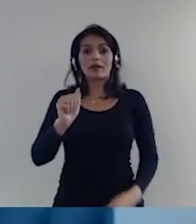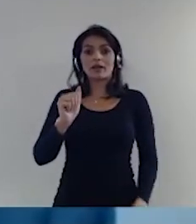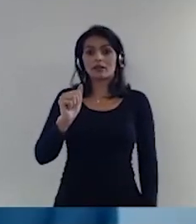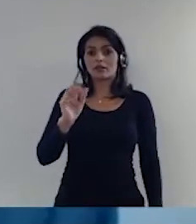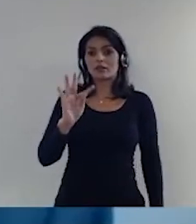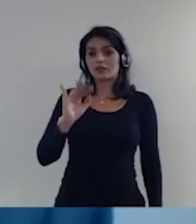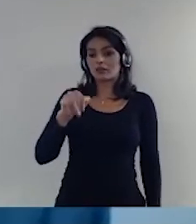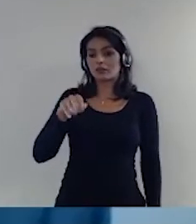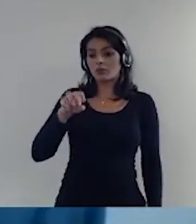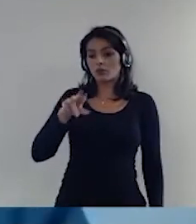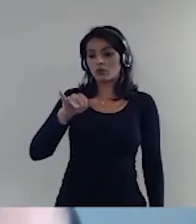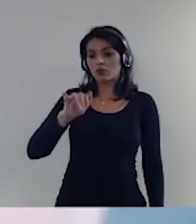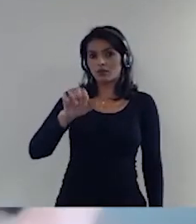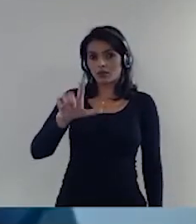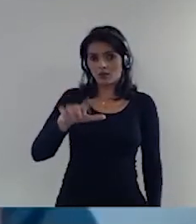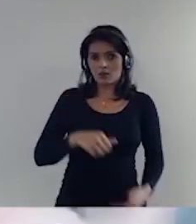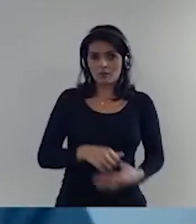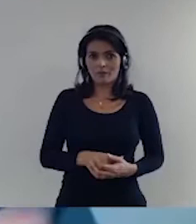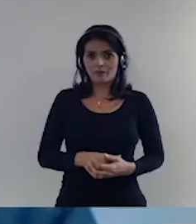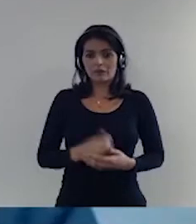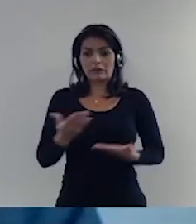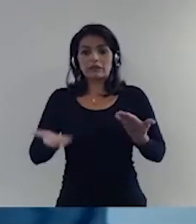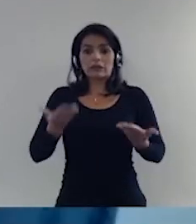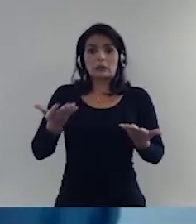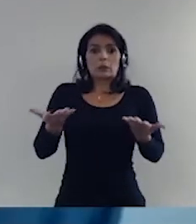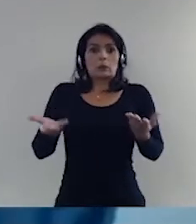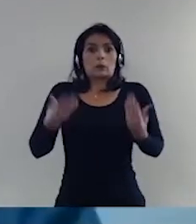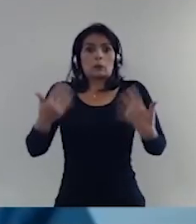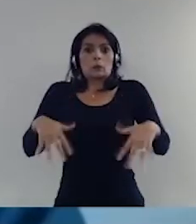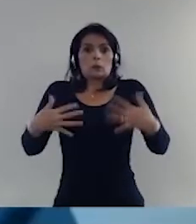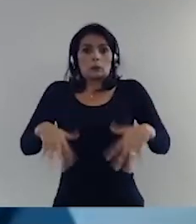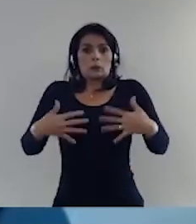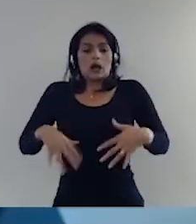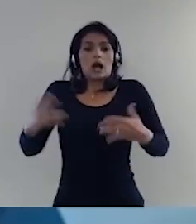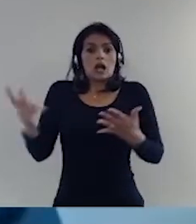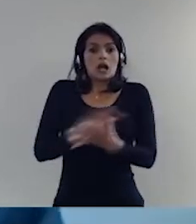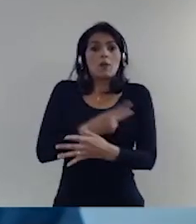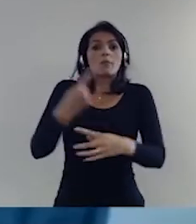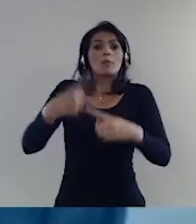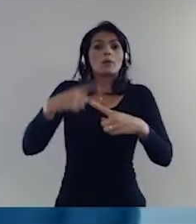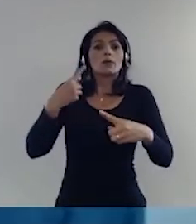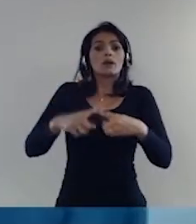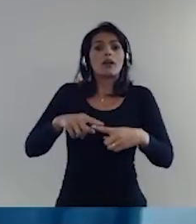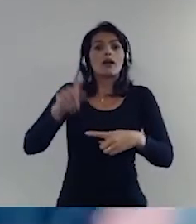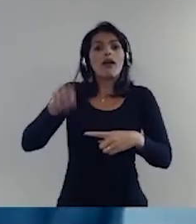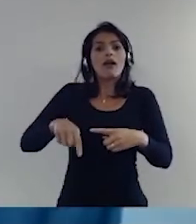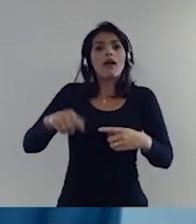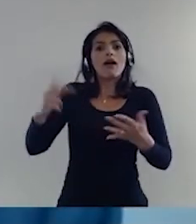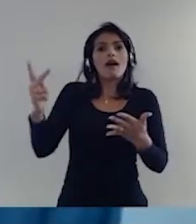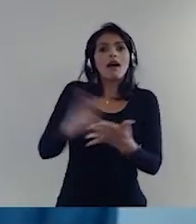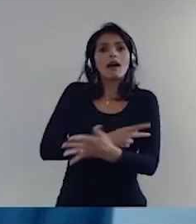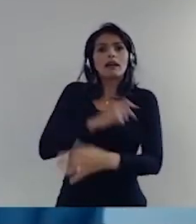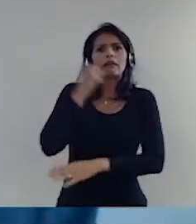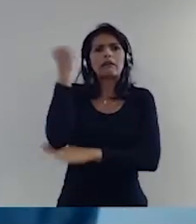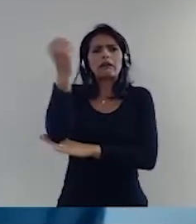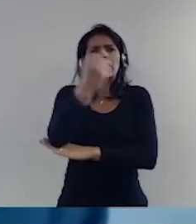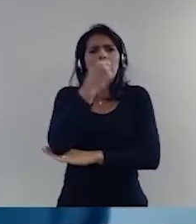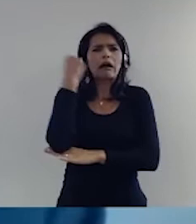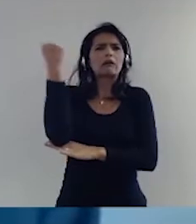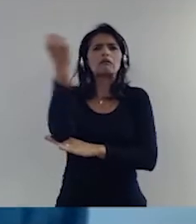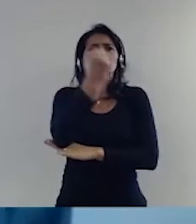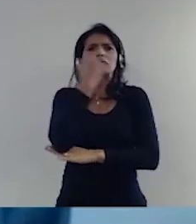patrimonial do contratante. O desequilíbrio patrimonial do contratante se dá por aspectos subjetivos, gravíssimos,